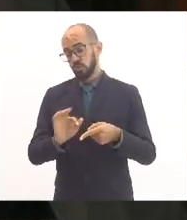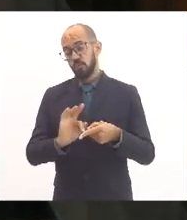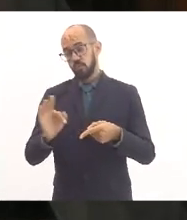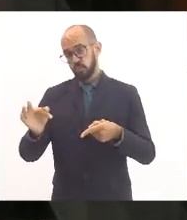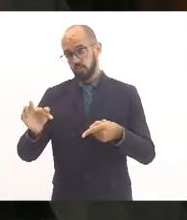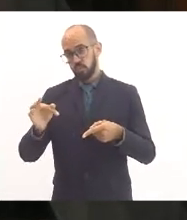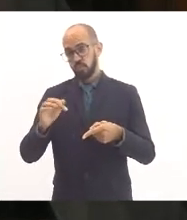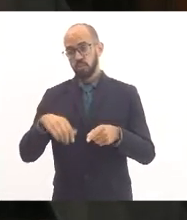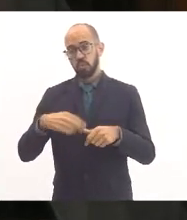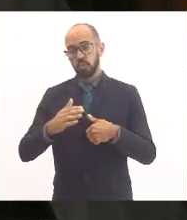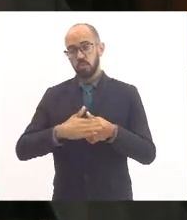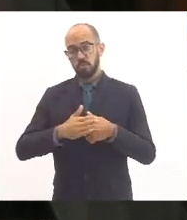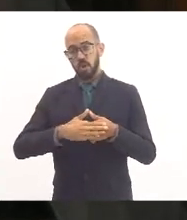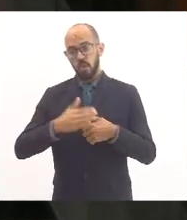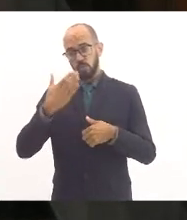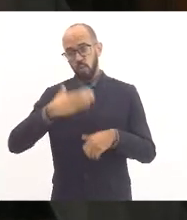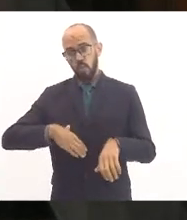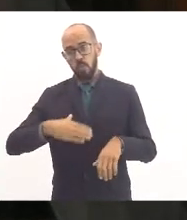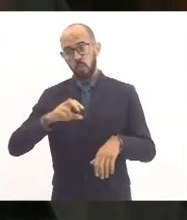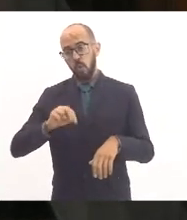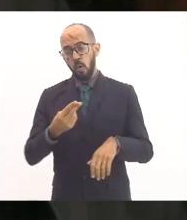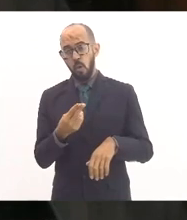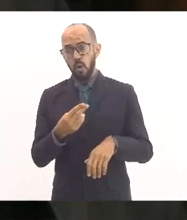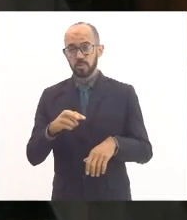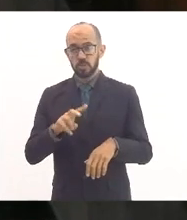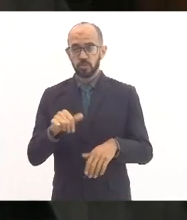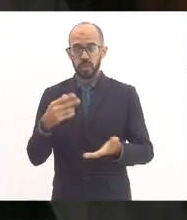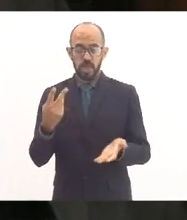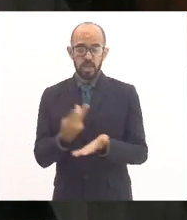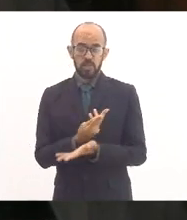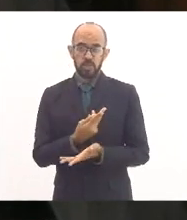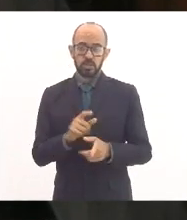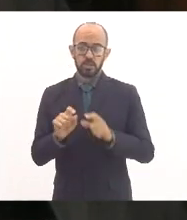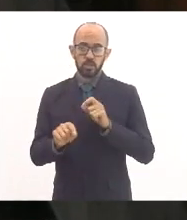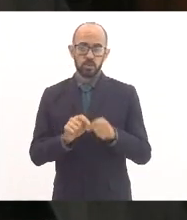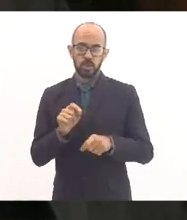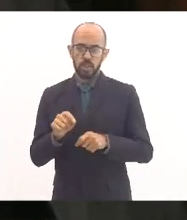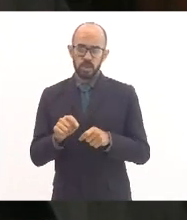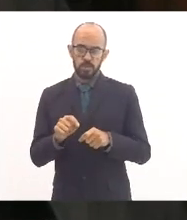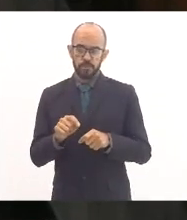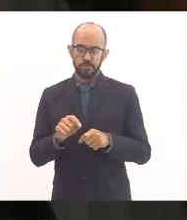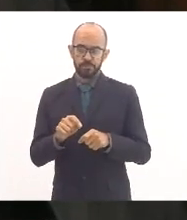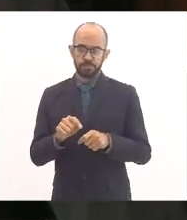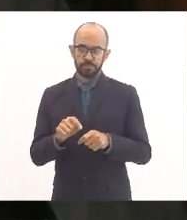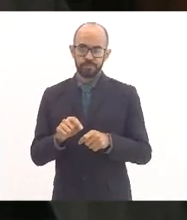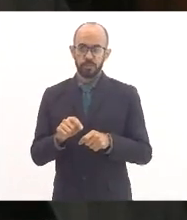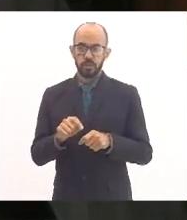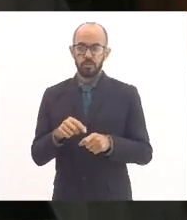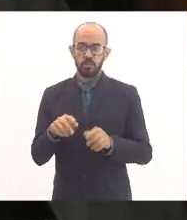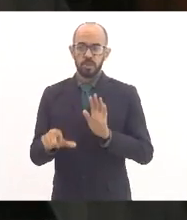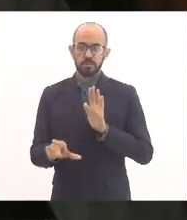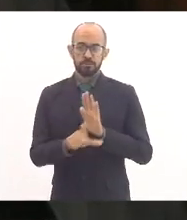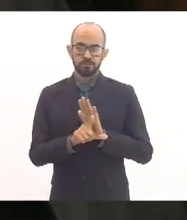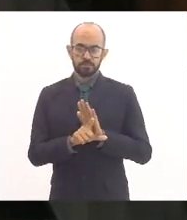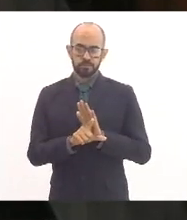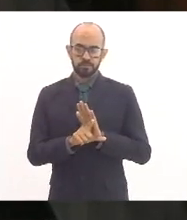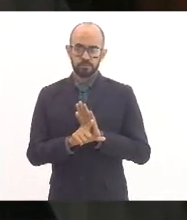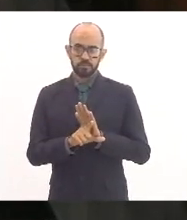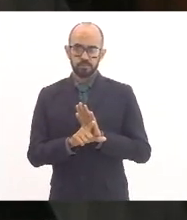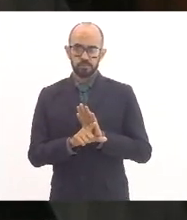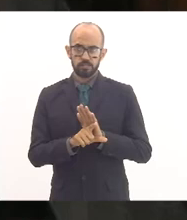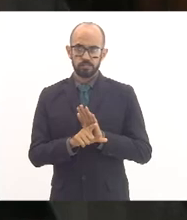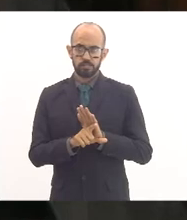do seu próprio corpo ou nós vamos nos deparar exatamente com que nós temos aqui uma lei que